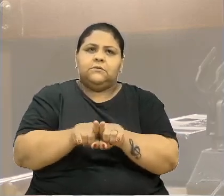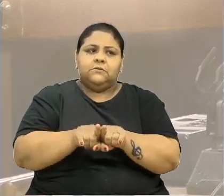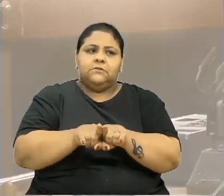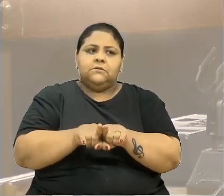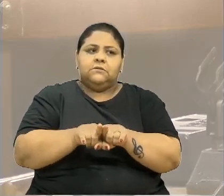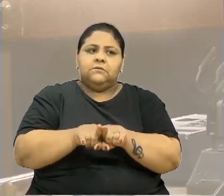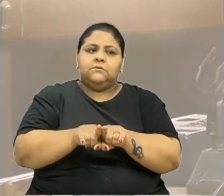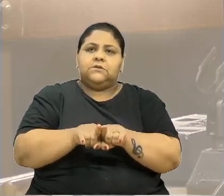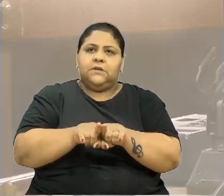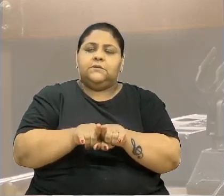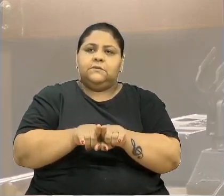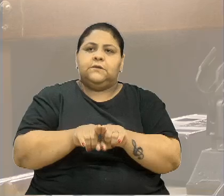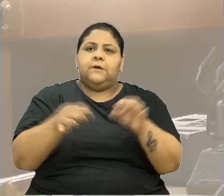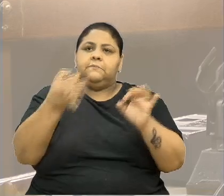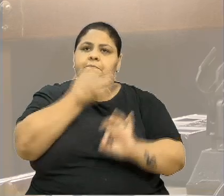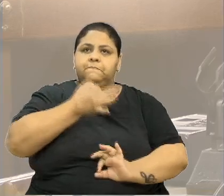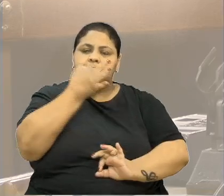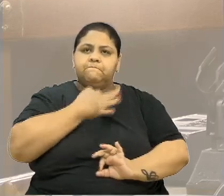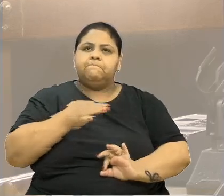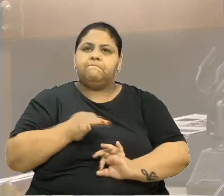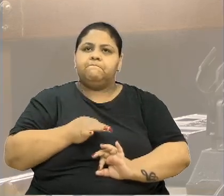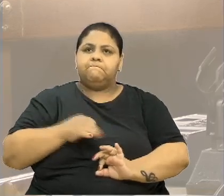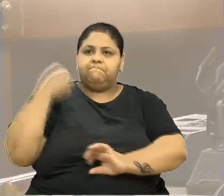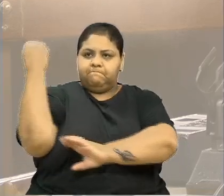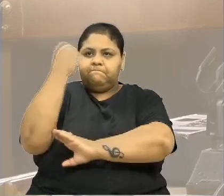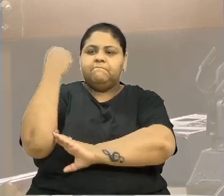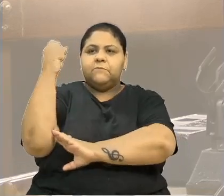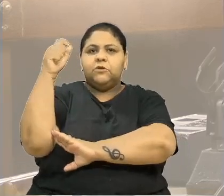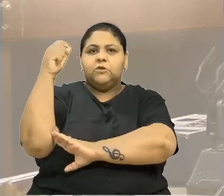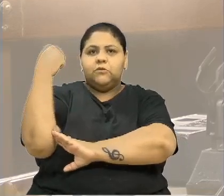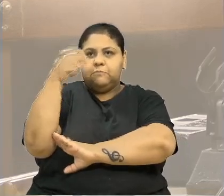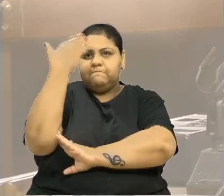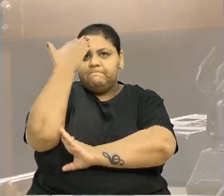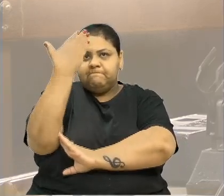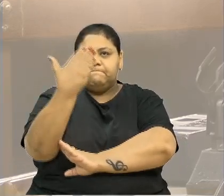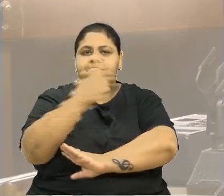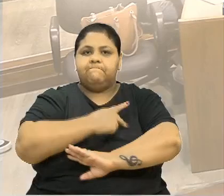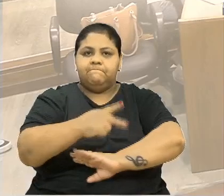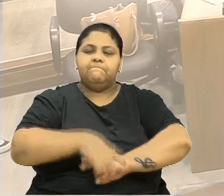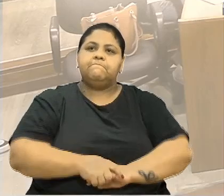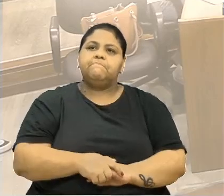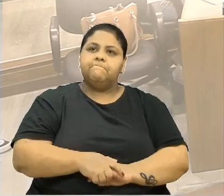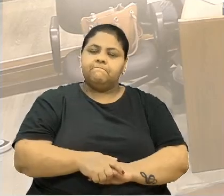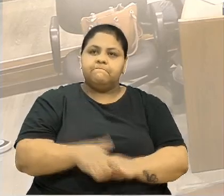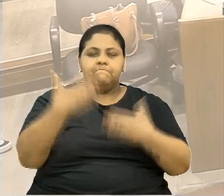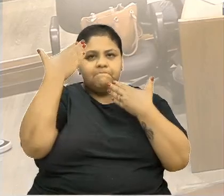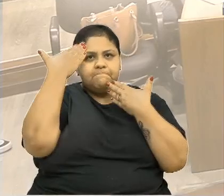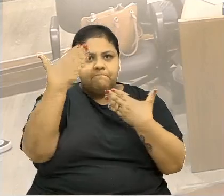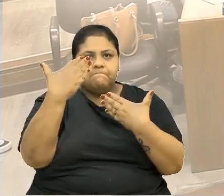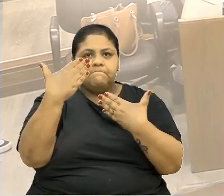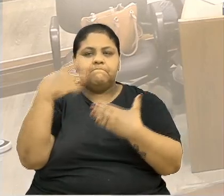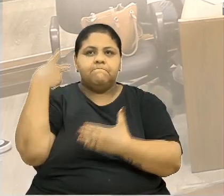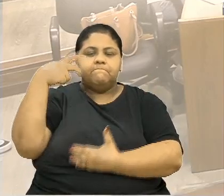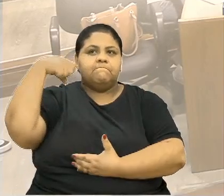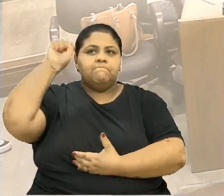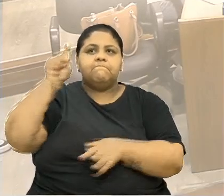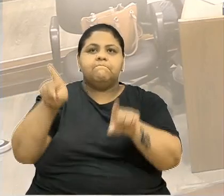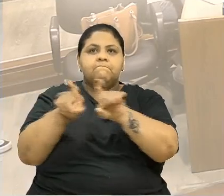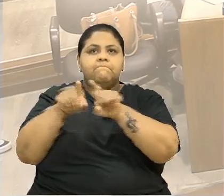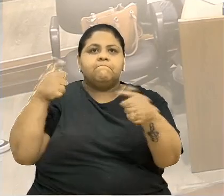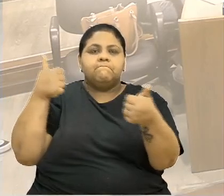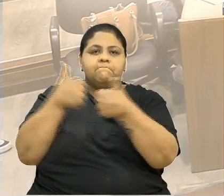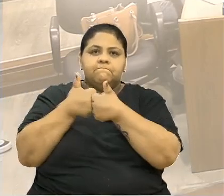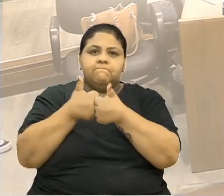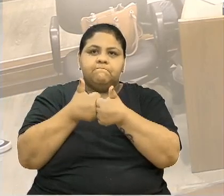e muito do caxiense e de todo o Rio Grande do Sul. Obrigado, vereador. Obrigado, vereador Xuxa, que também, junto comigo,